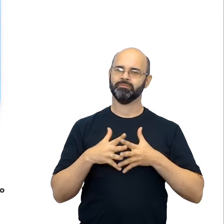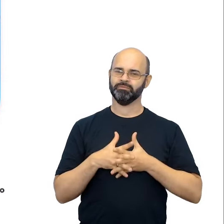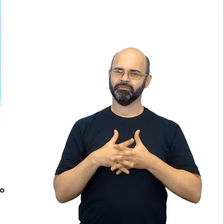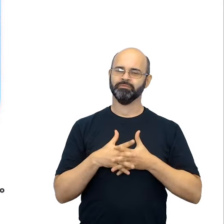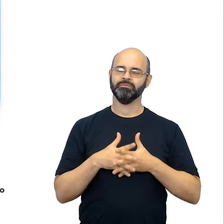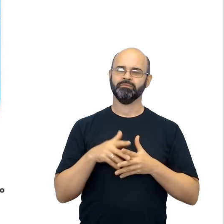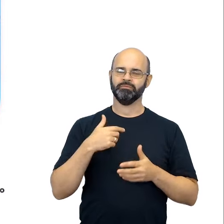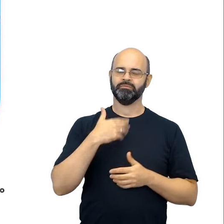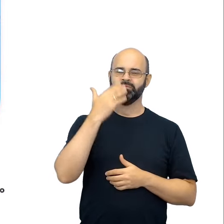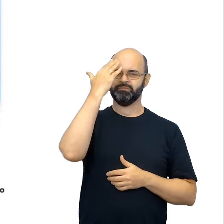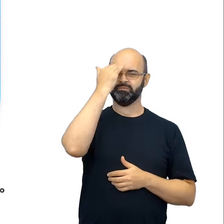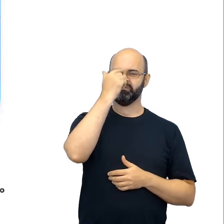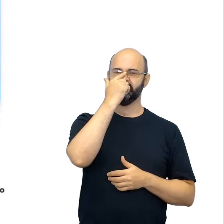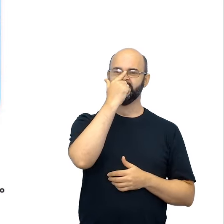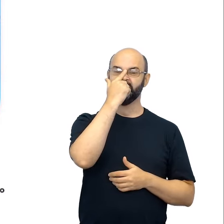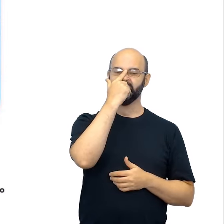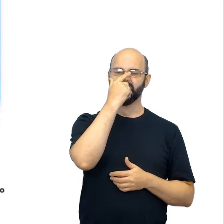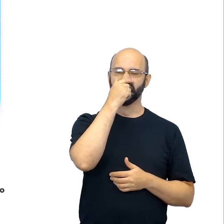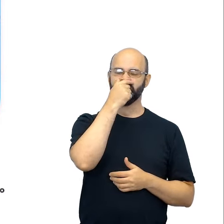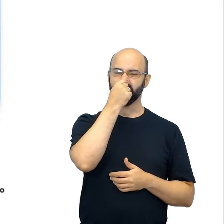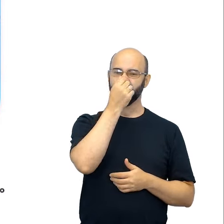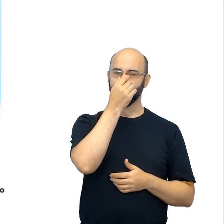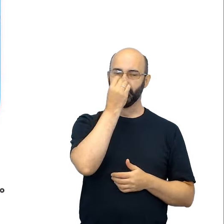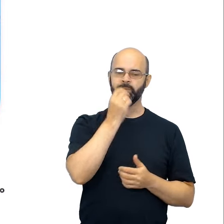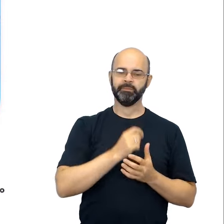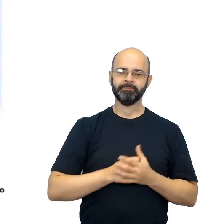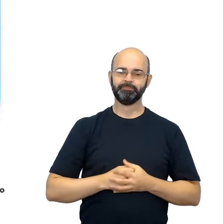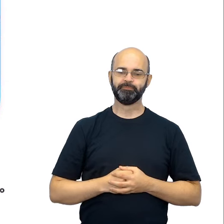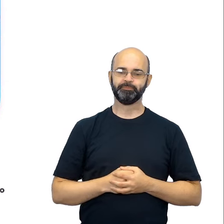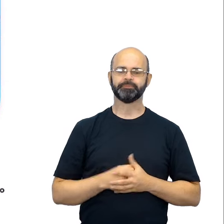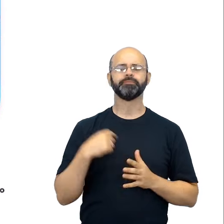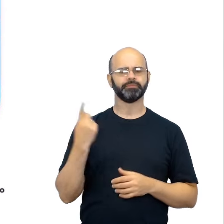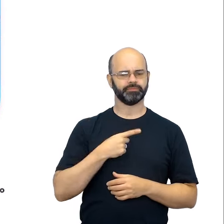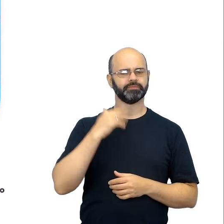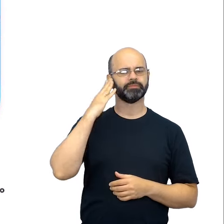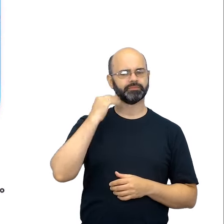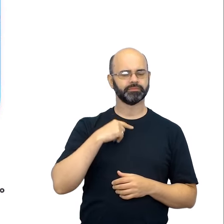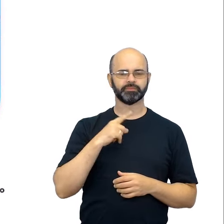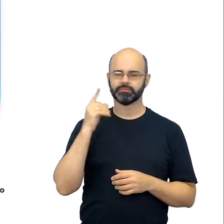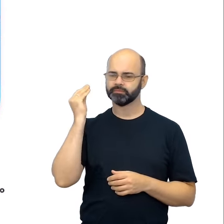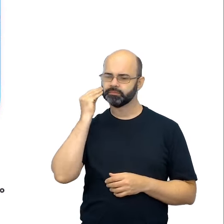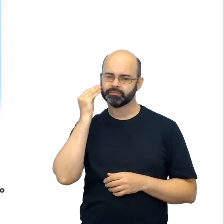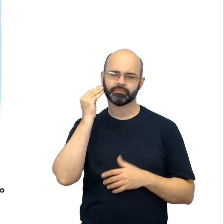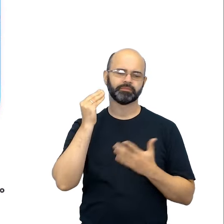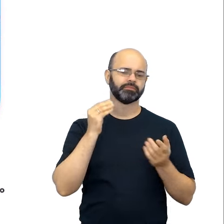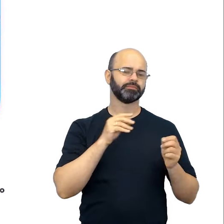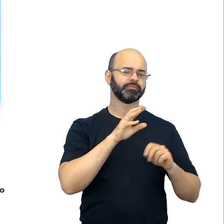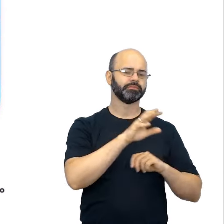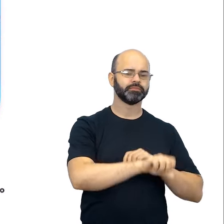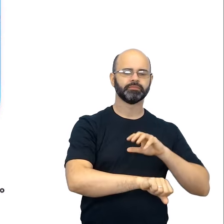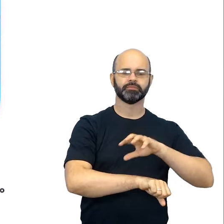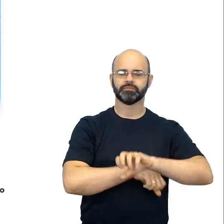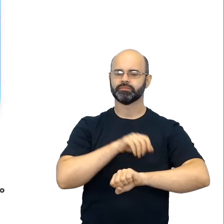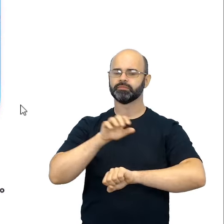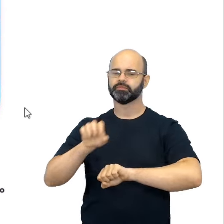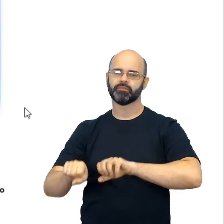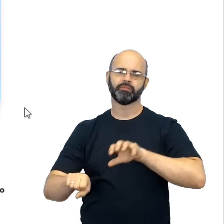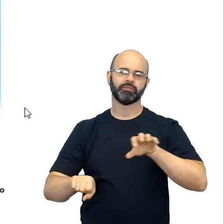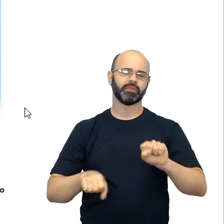a gente sabe, né, o quanto nós estamos sempre buscando alternativas, trazendo metodologias,